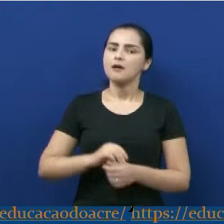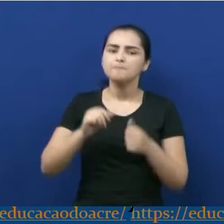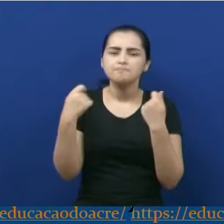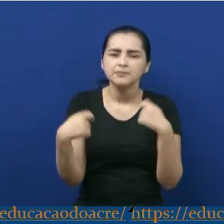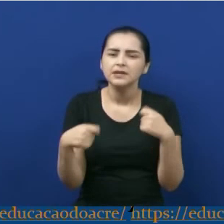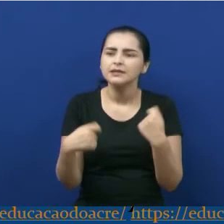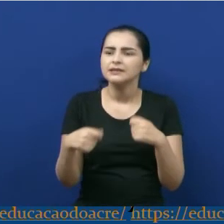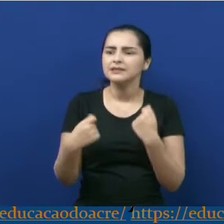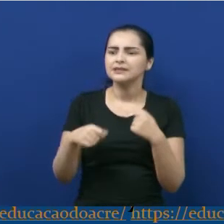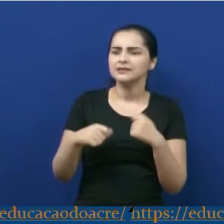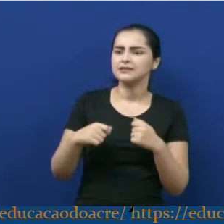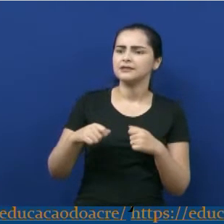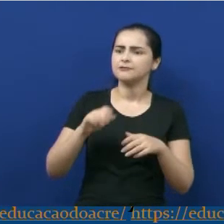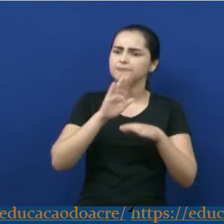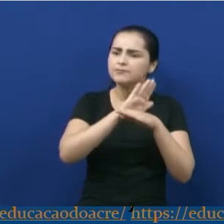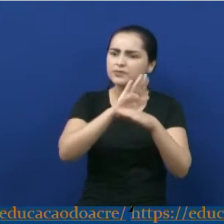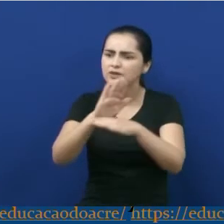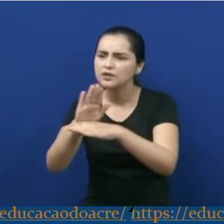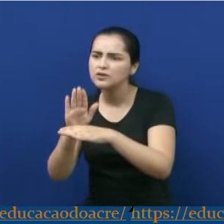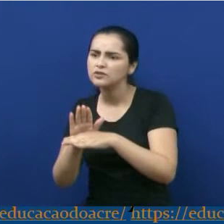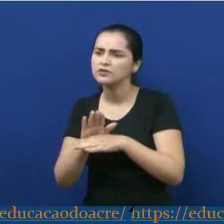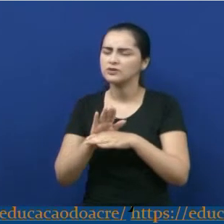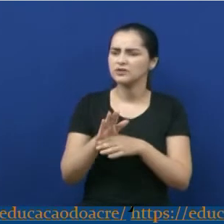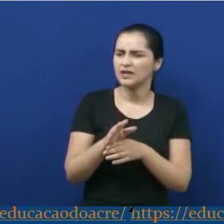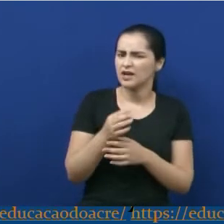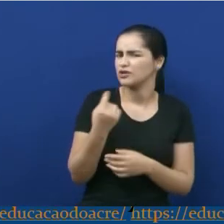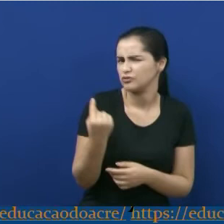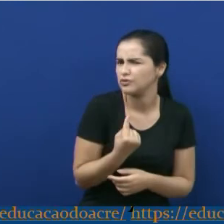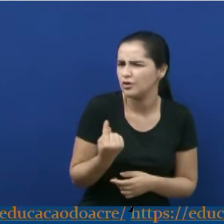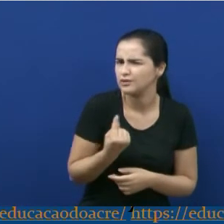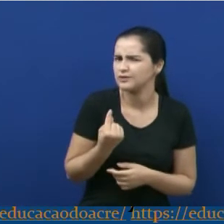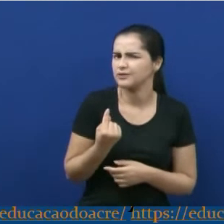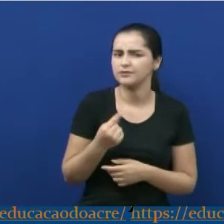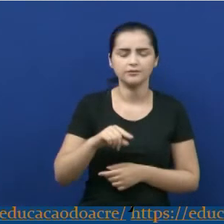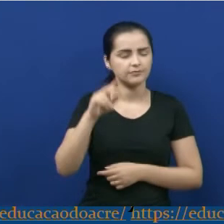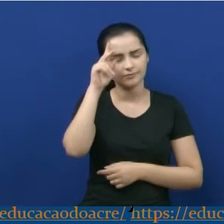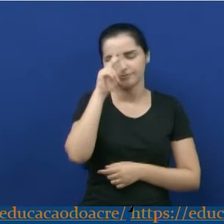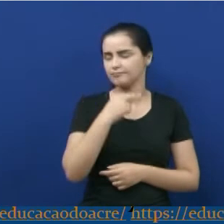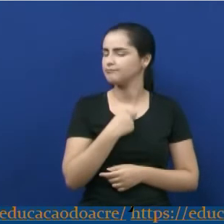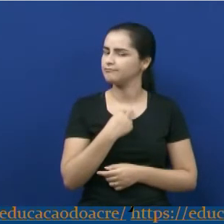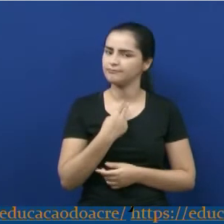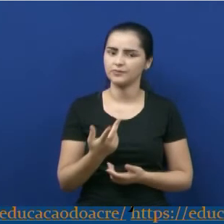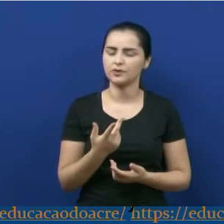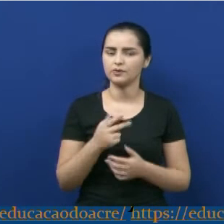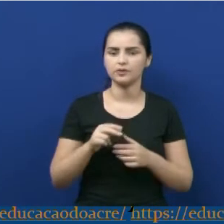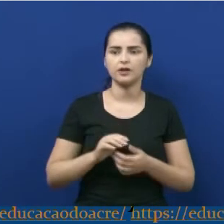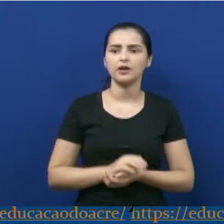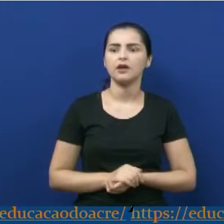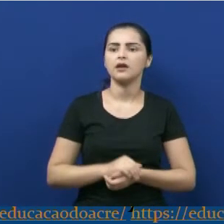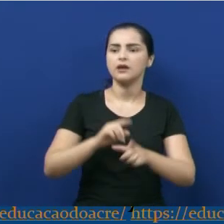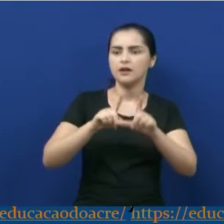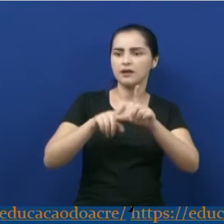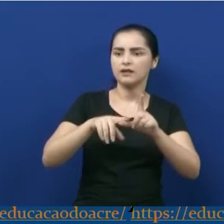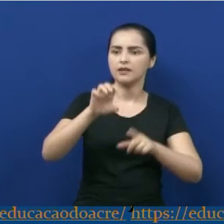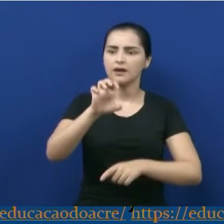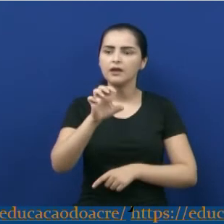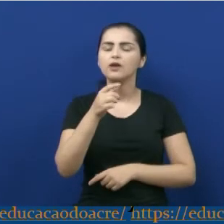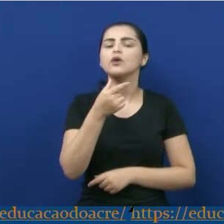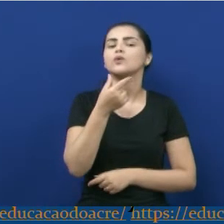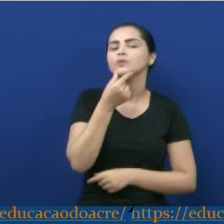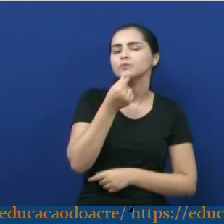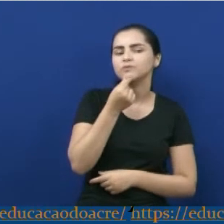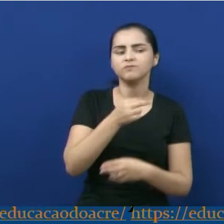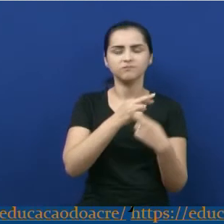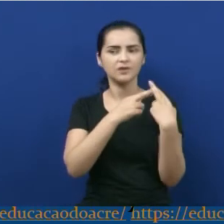individualismo é um exagero da individualidade então não cabe na teoria de Sá fica o homem é responsável por sua existência